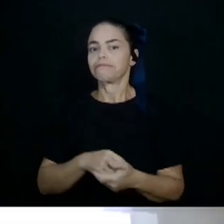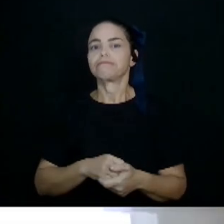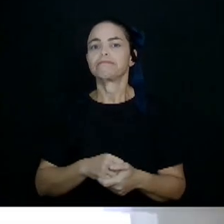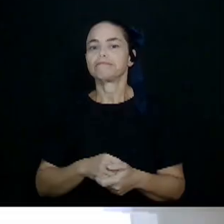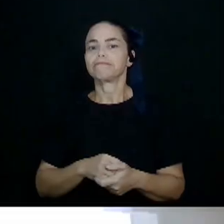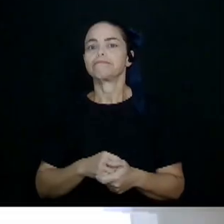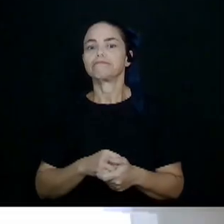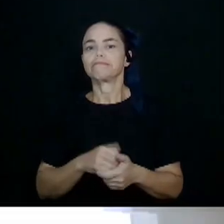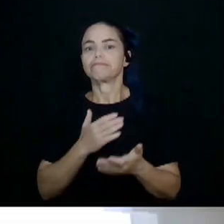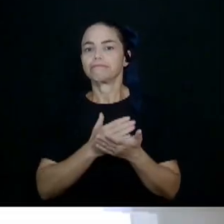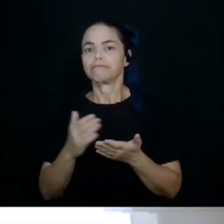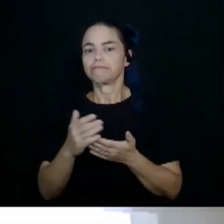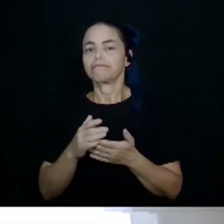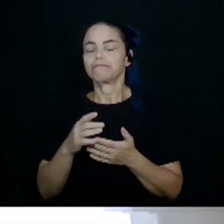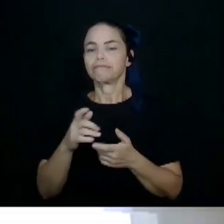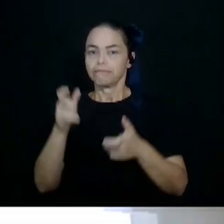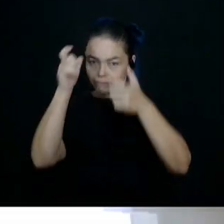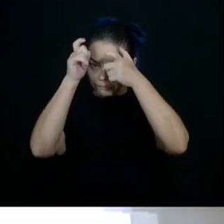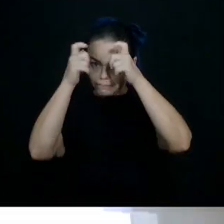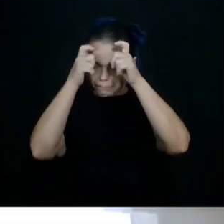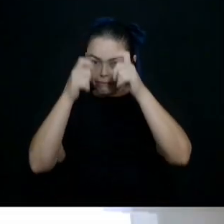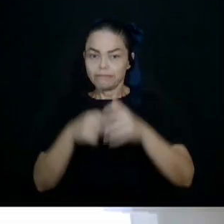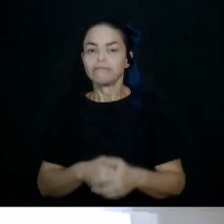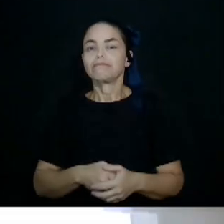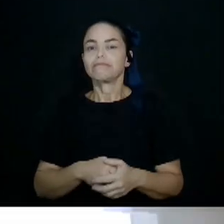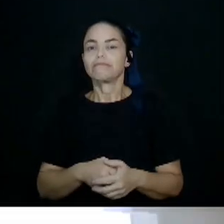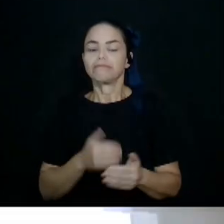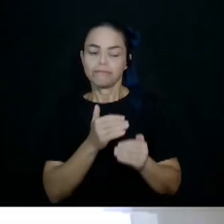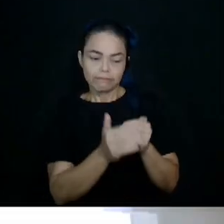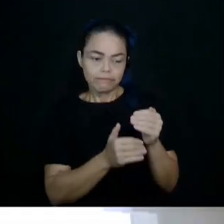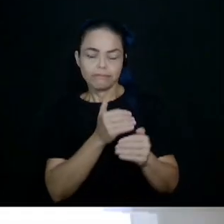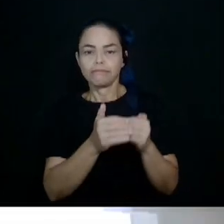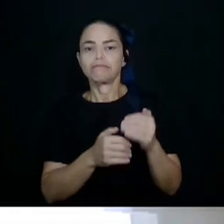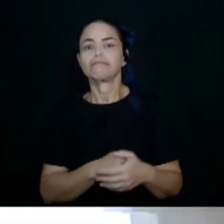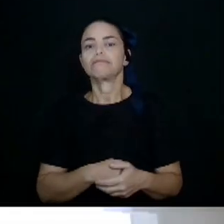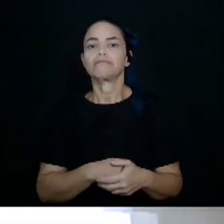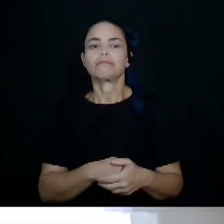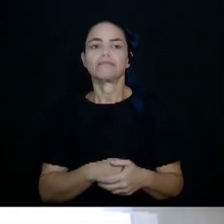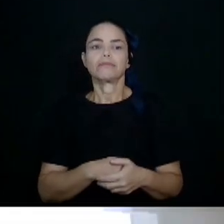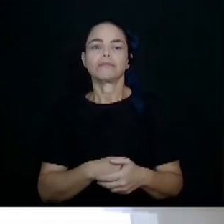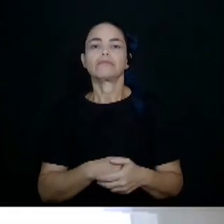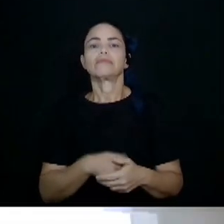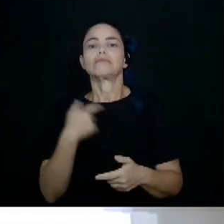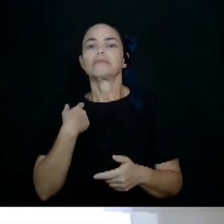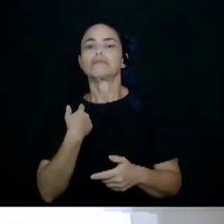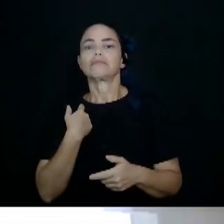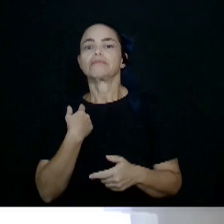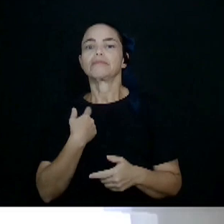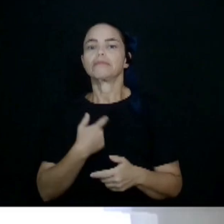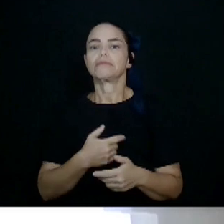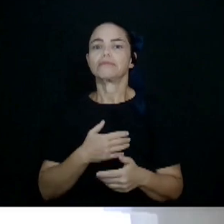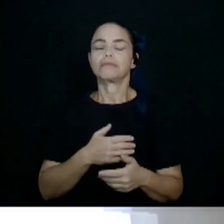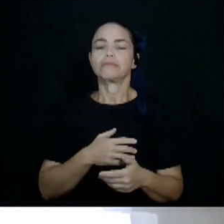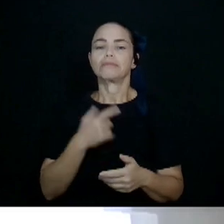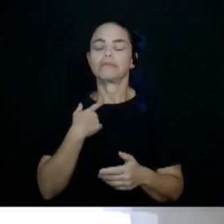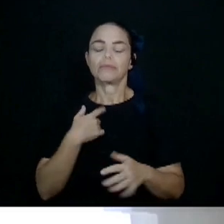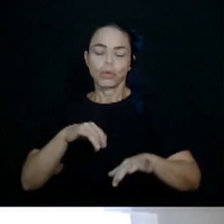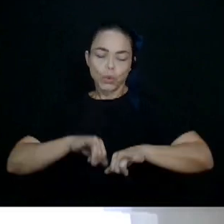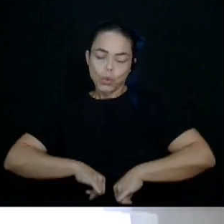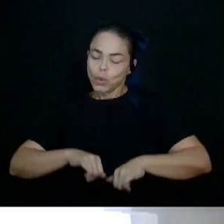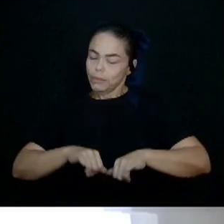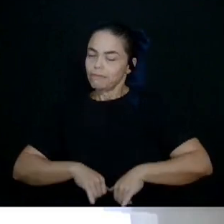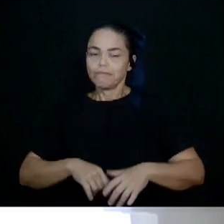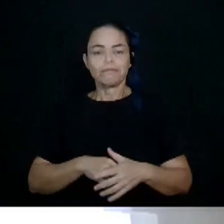de acumulação e isso leve ao desenvolvimento de outras comorbidades, principalmente como foi mencionado, pelo nível de sofrimento, né, do